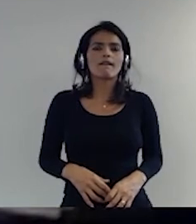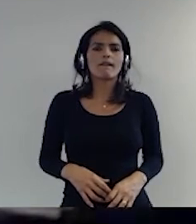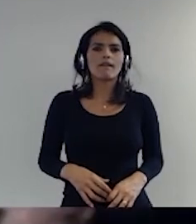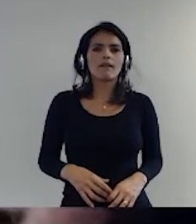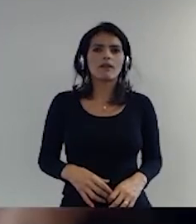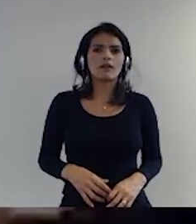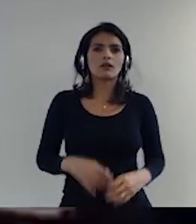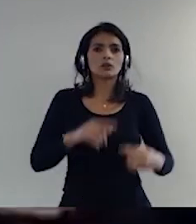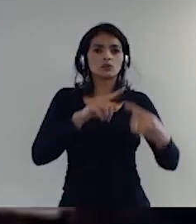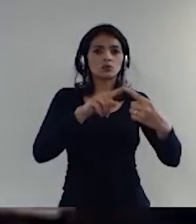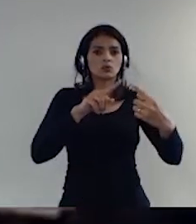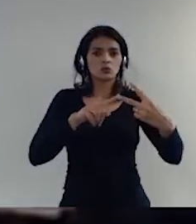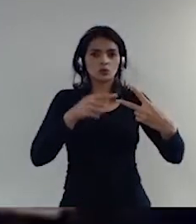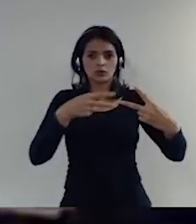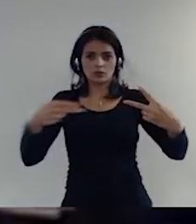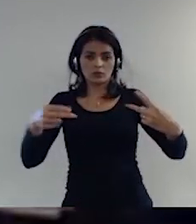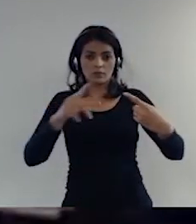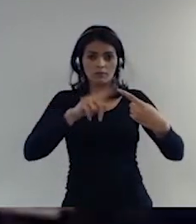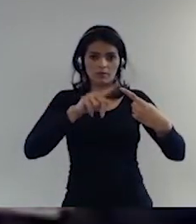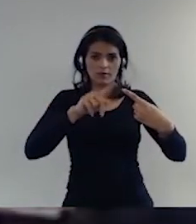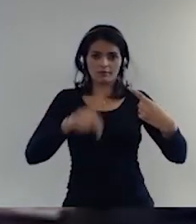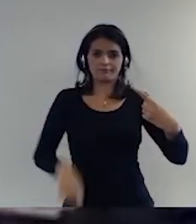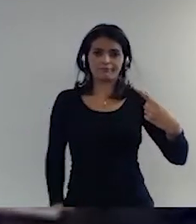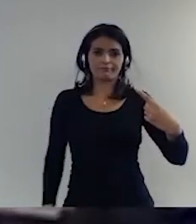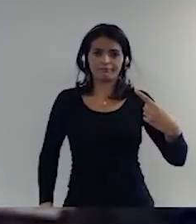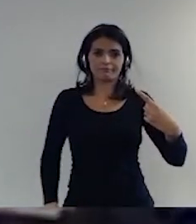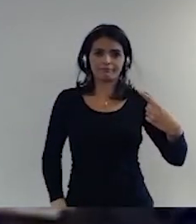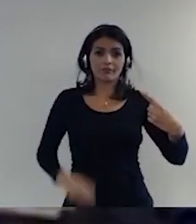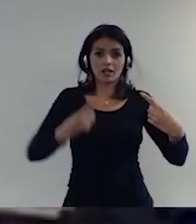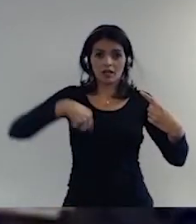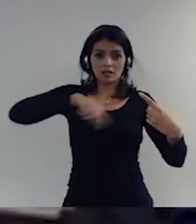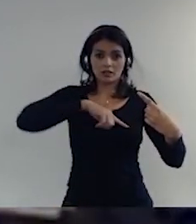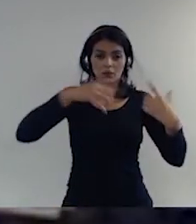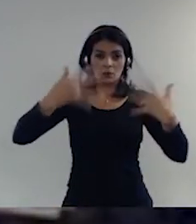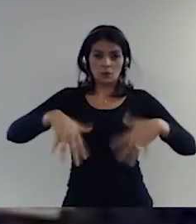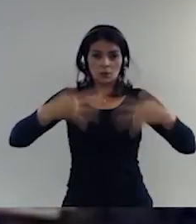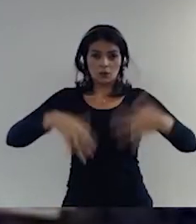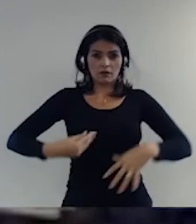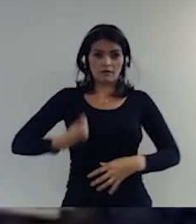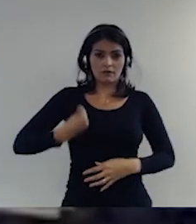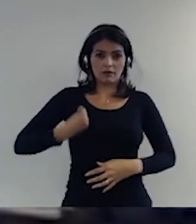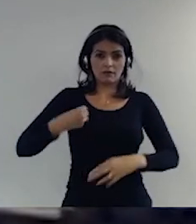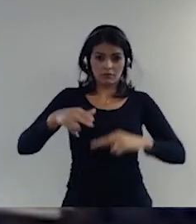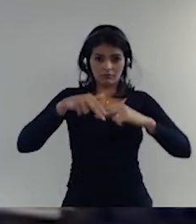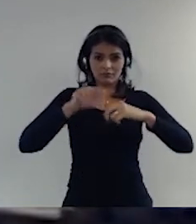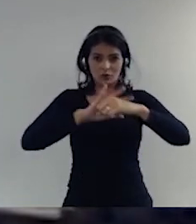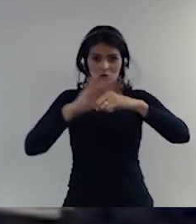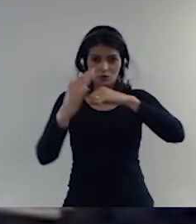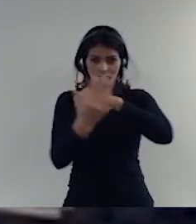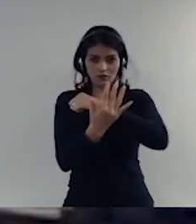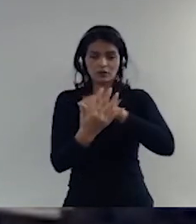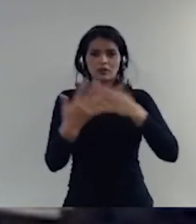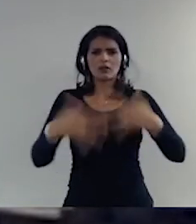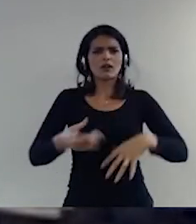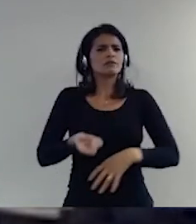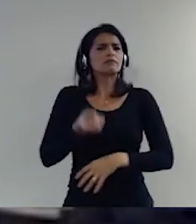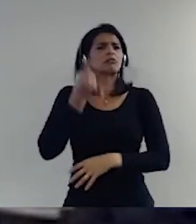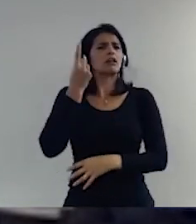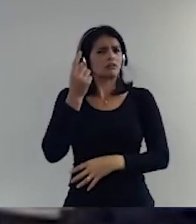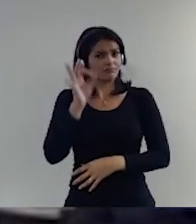diria duas coisas apenas. Primeira, a situação que nós atravessamos é uma situação estranha, não